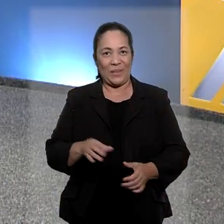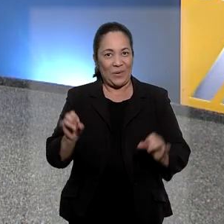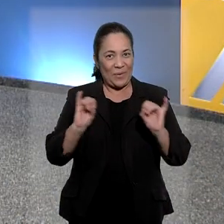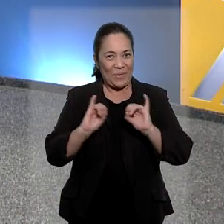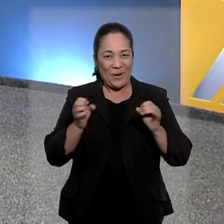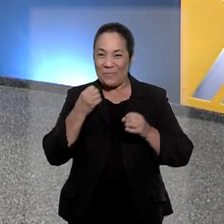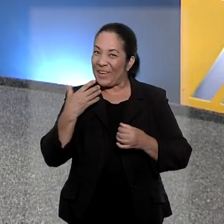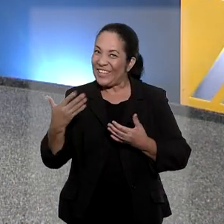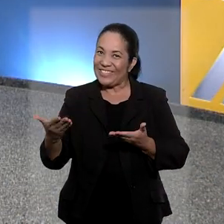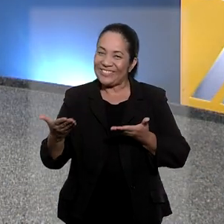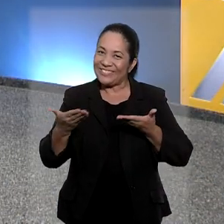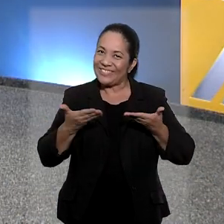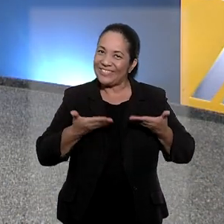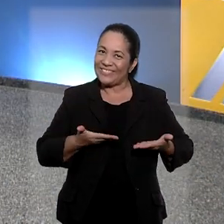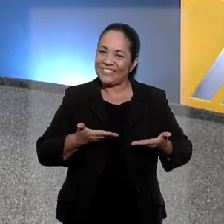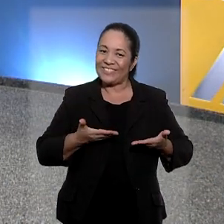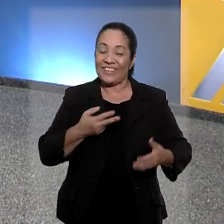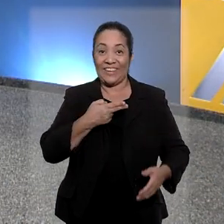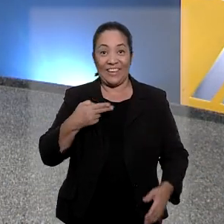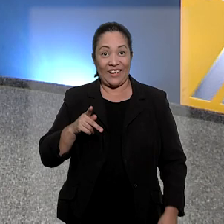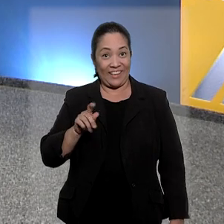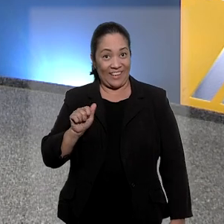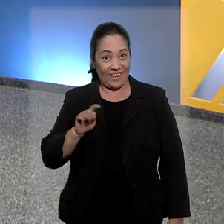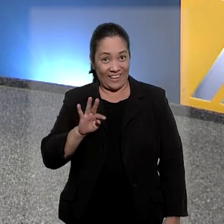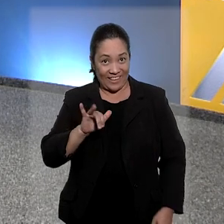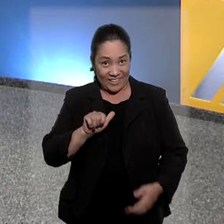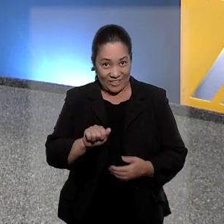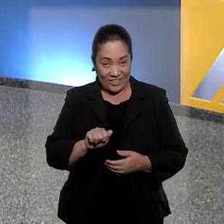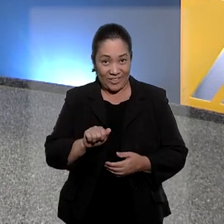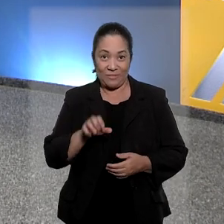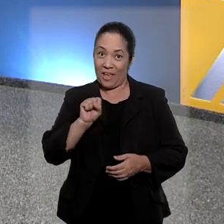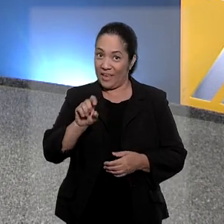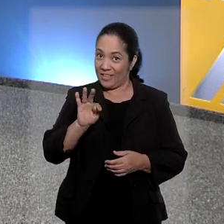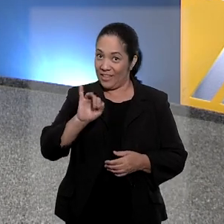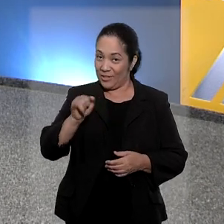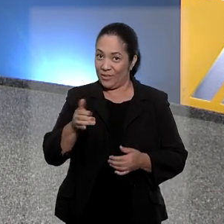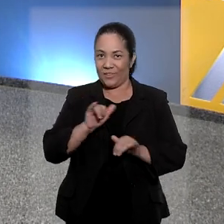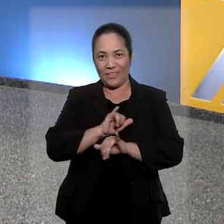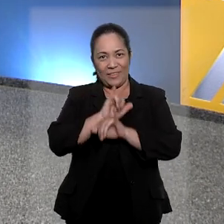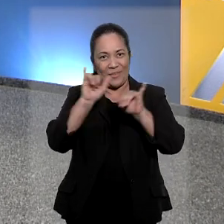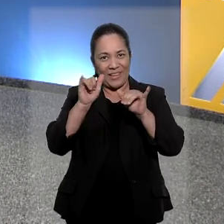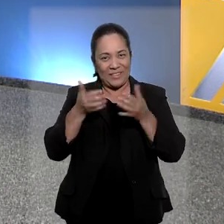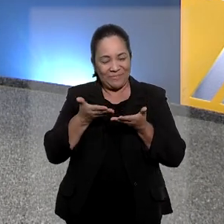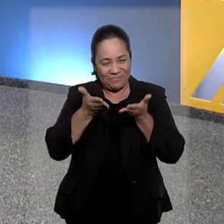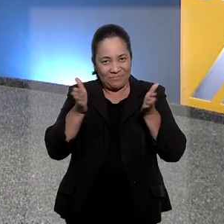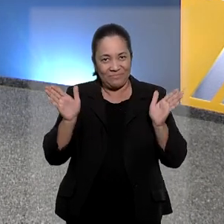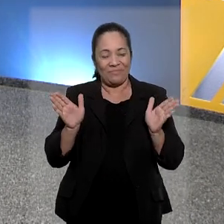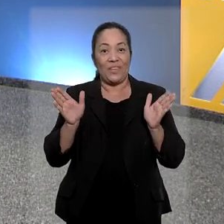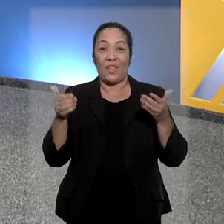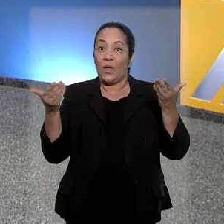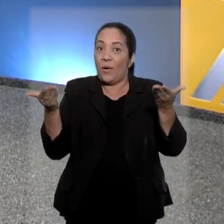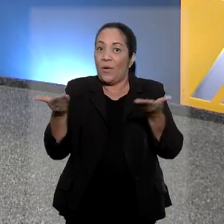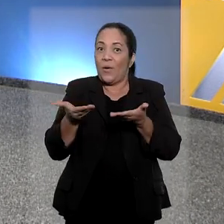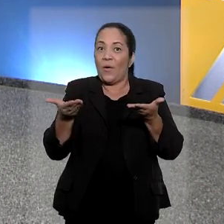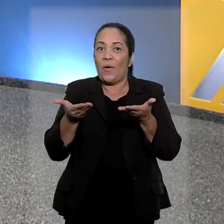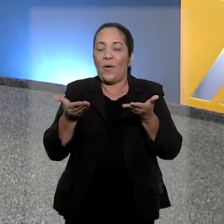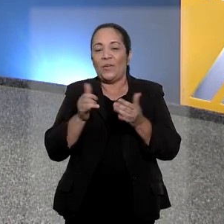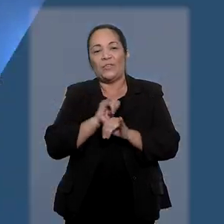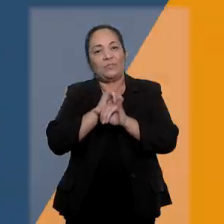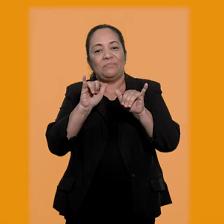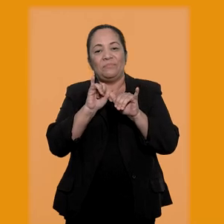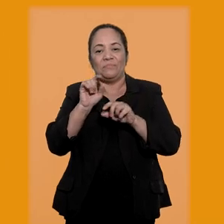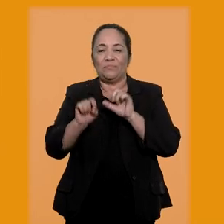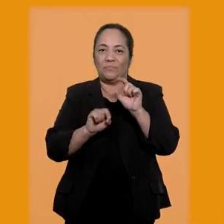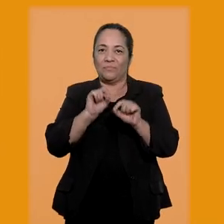Olá, seja muito bem-vindo. Eu sou Kátia Gomes e o STJ Notícias está no ar. No programa de hoje